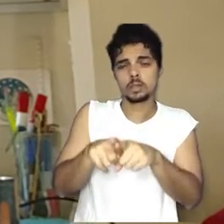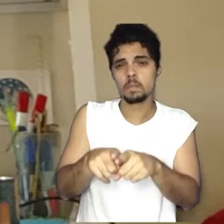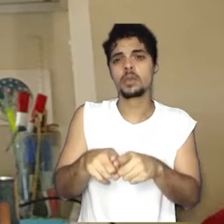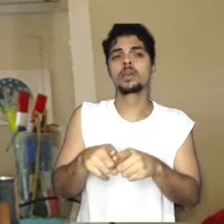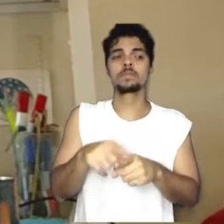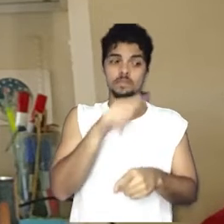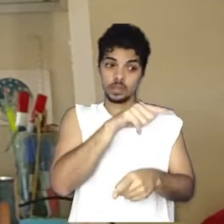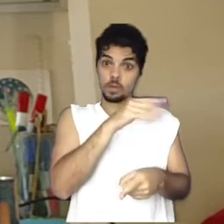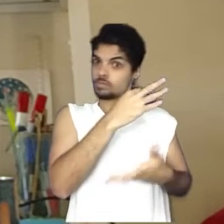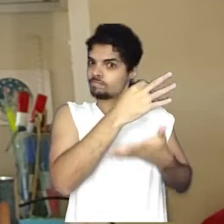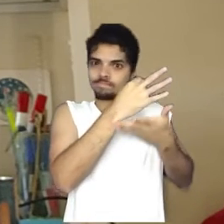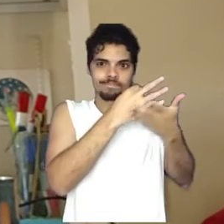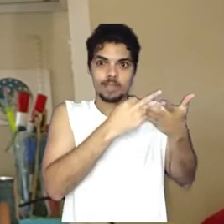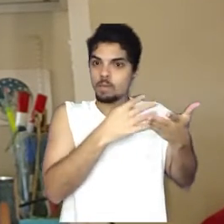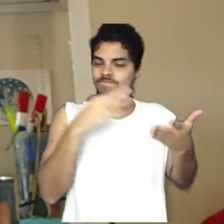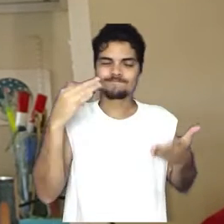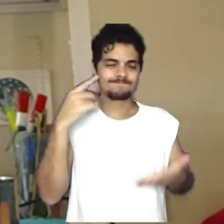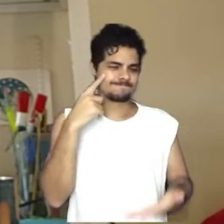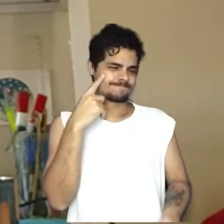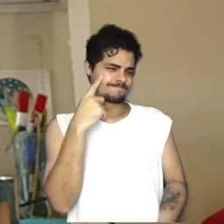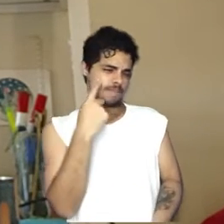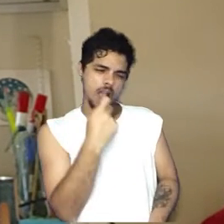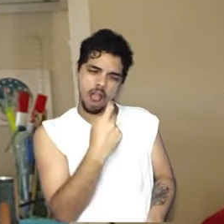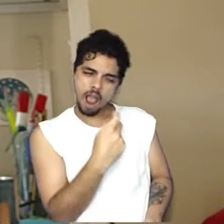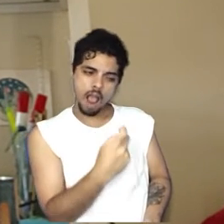extremamente interessante de se trabalhar,